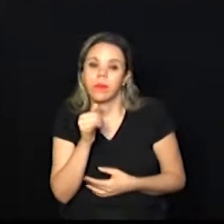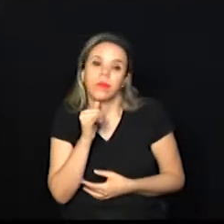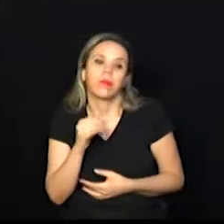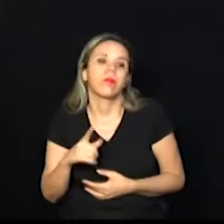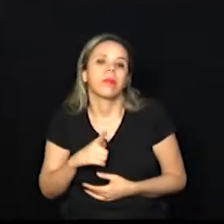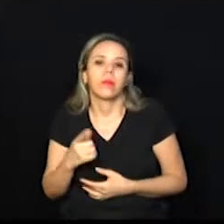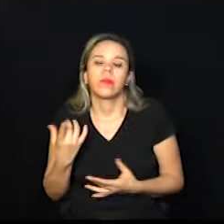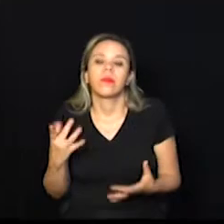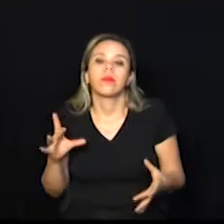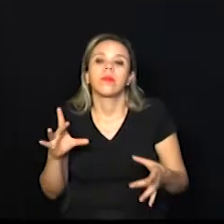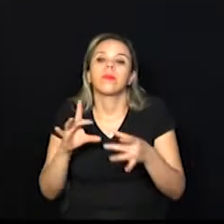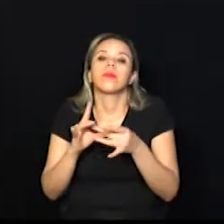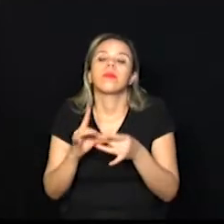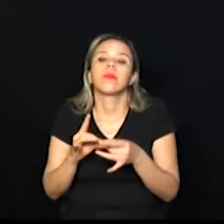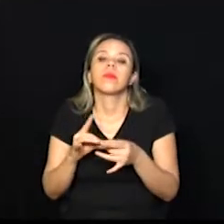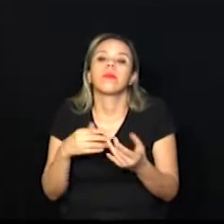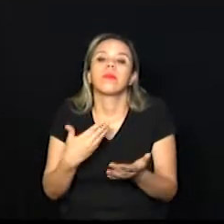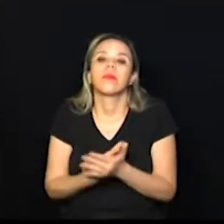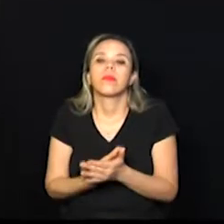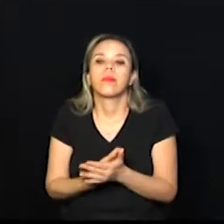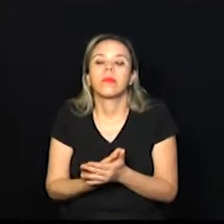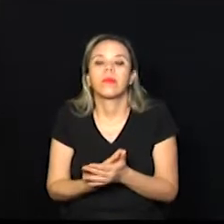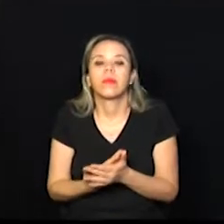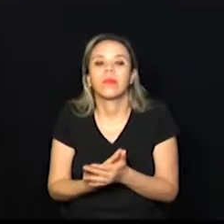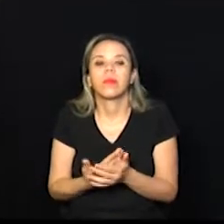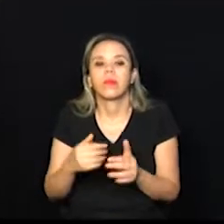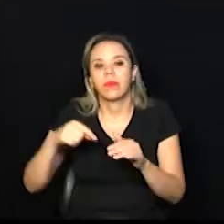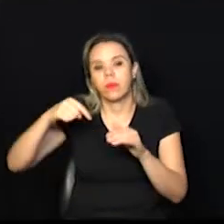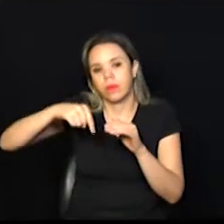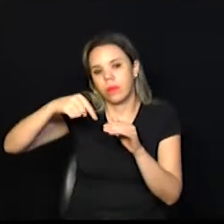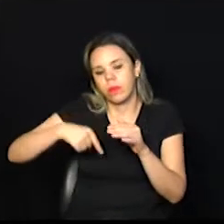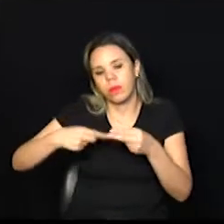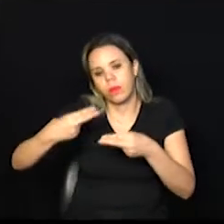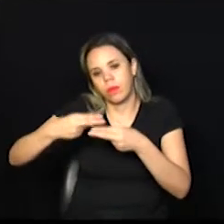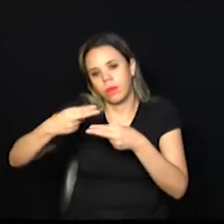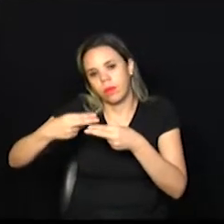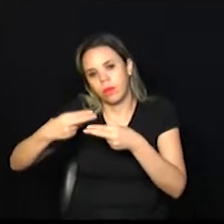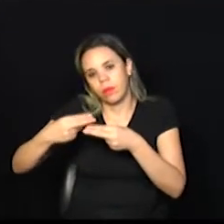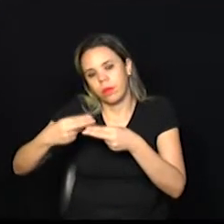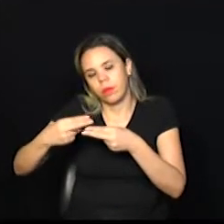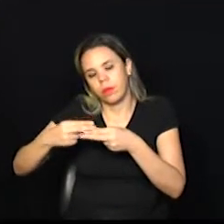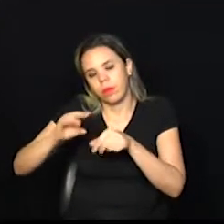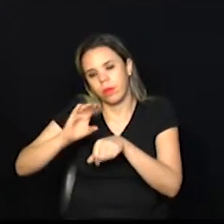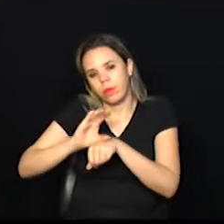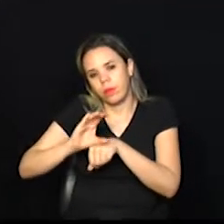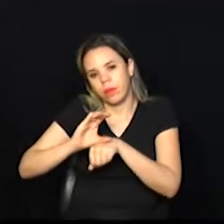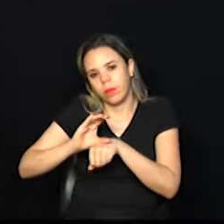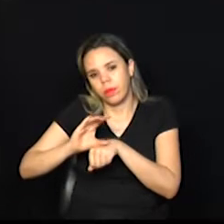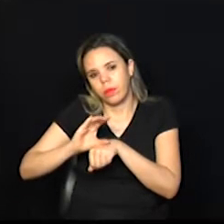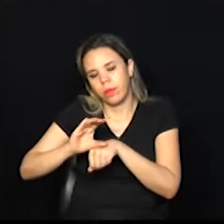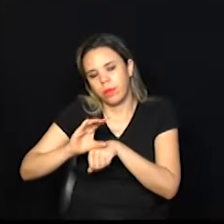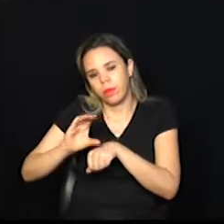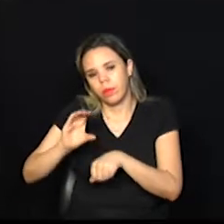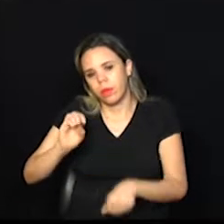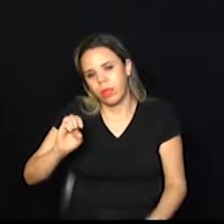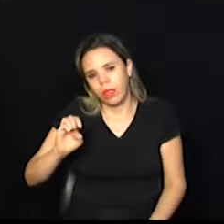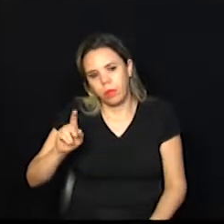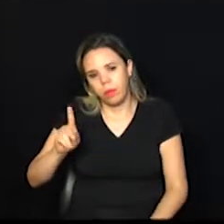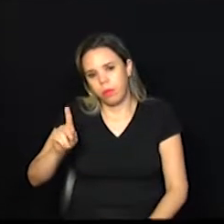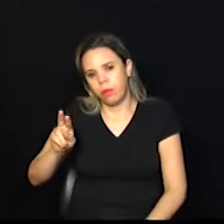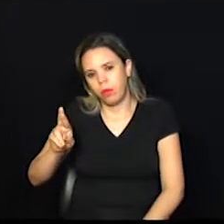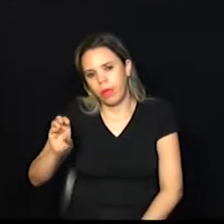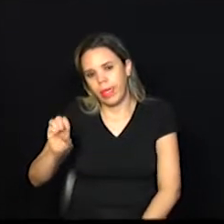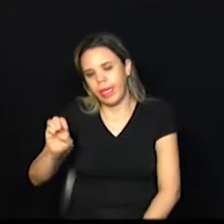uma parceria, que está até um pouquinho mais para baixo, com o SEBRAE e com o SEPROCAMP, que aí a gente trabalha a questão também